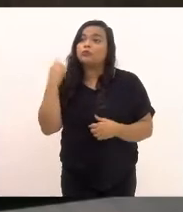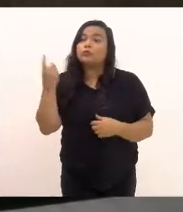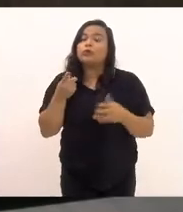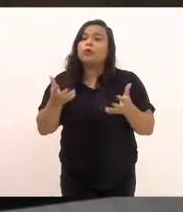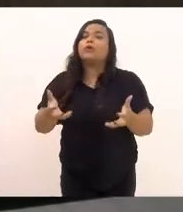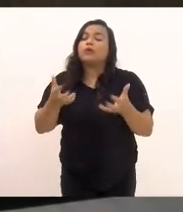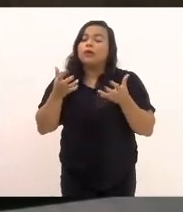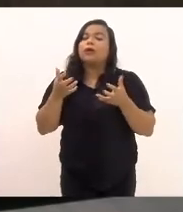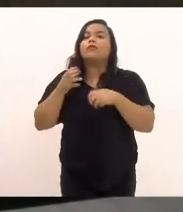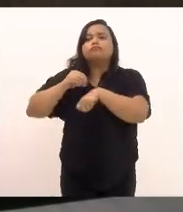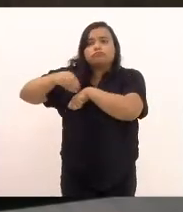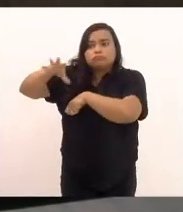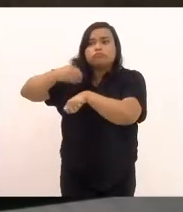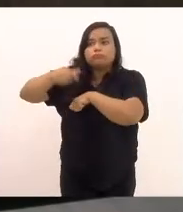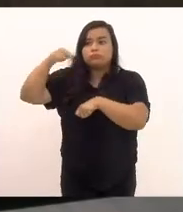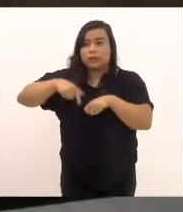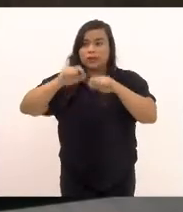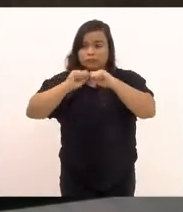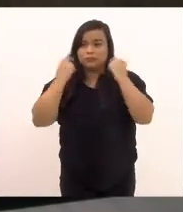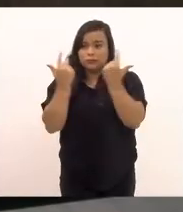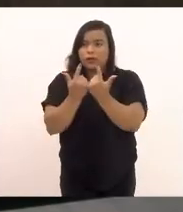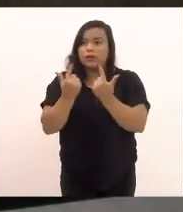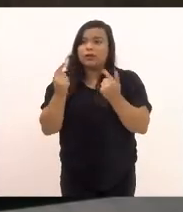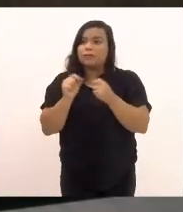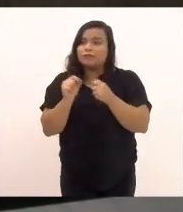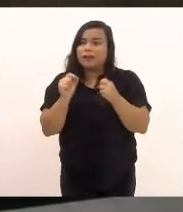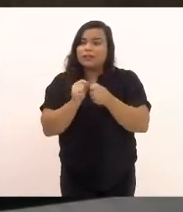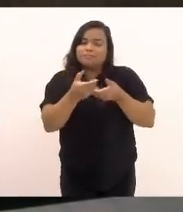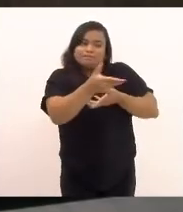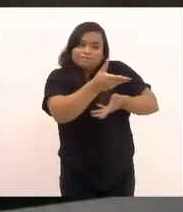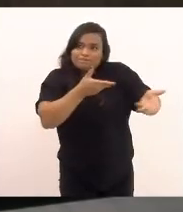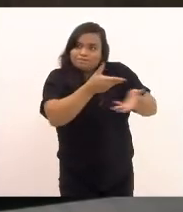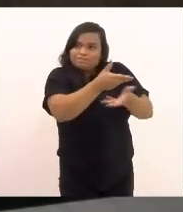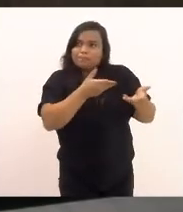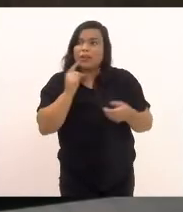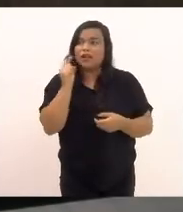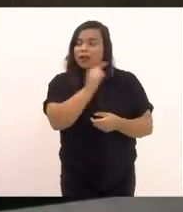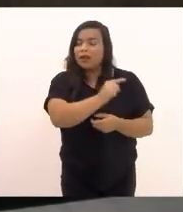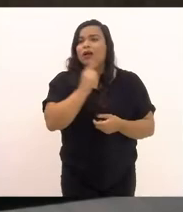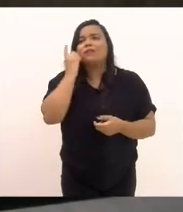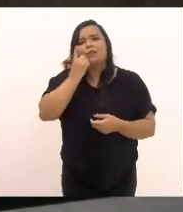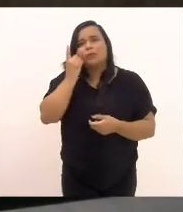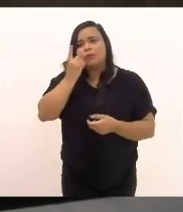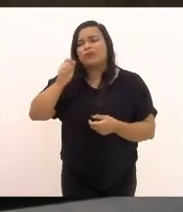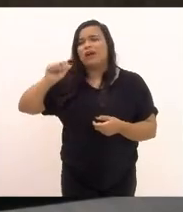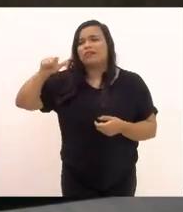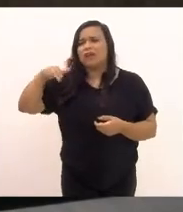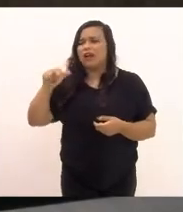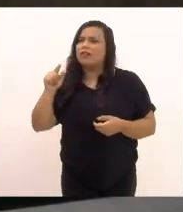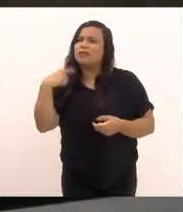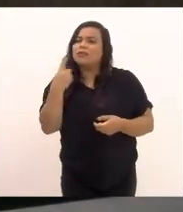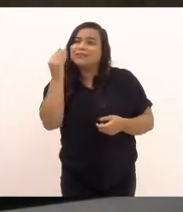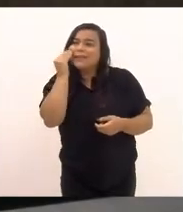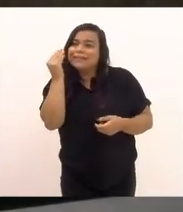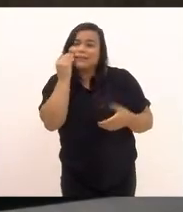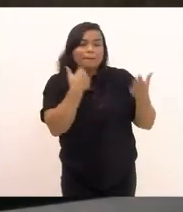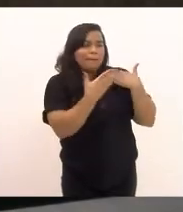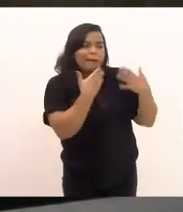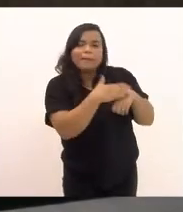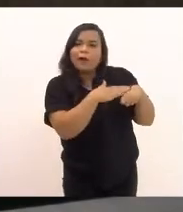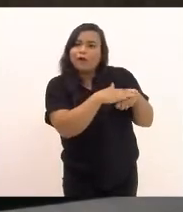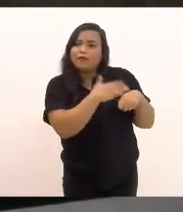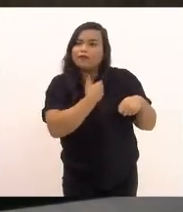possa, através dessa casa, fazer uma intermediação, deputada Alana Passos, de diálogo com o